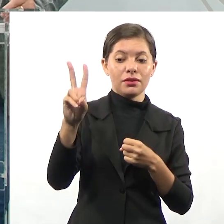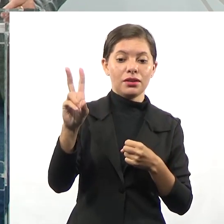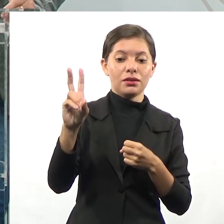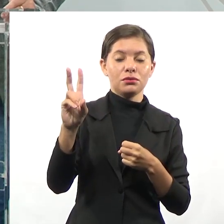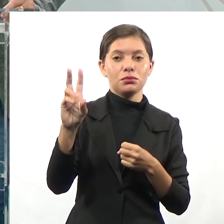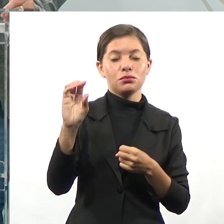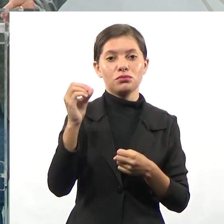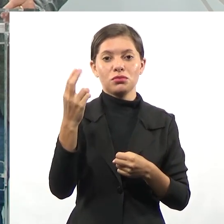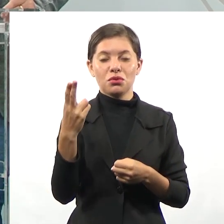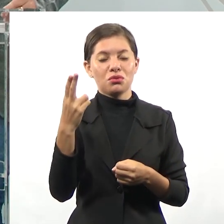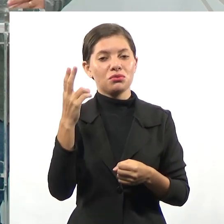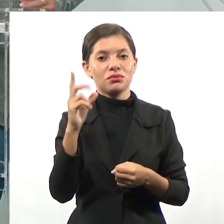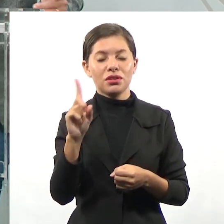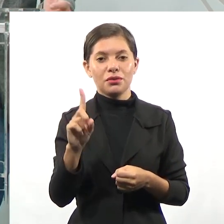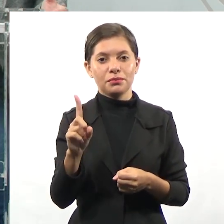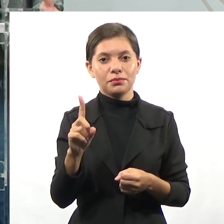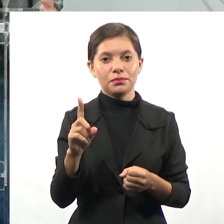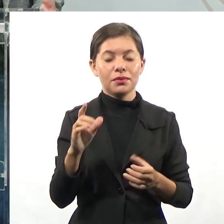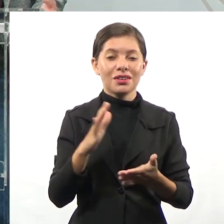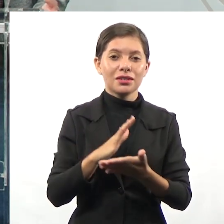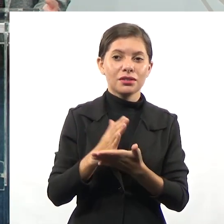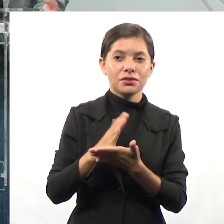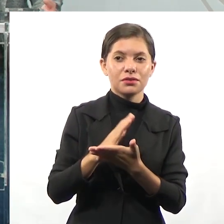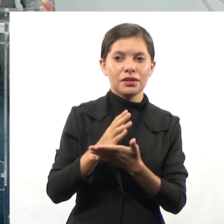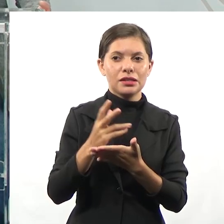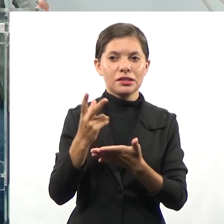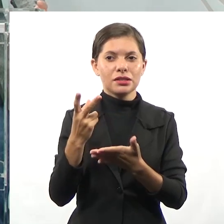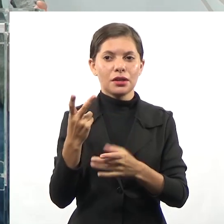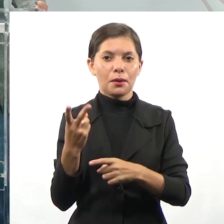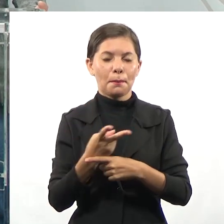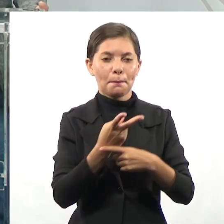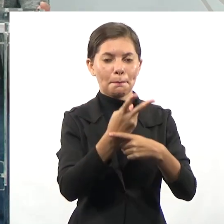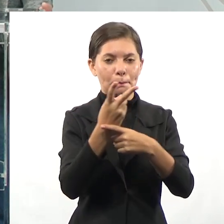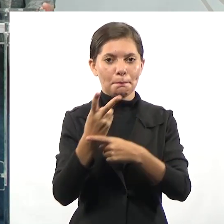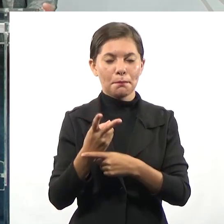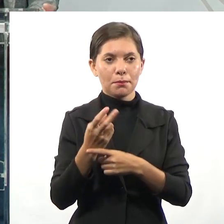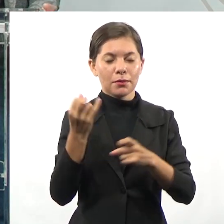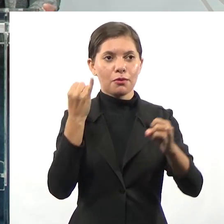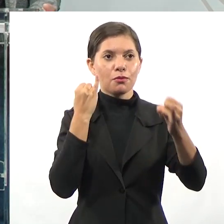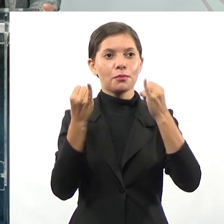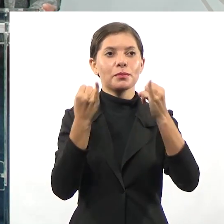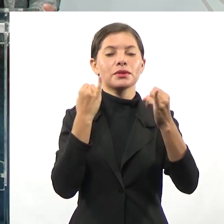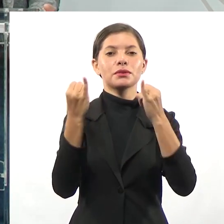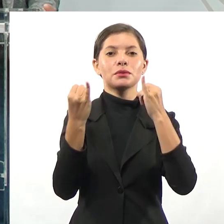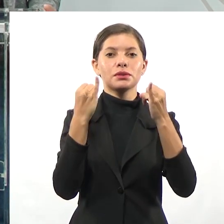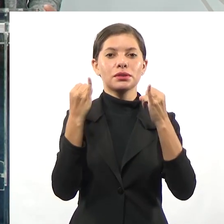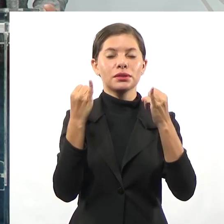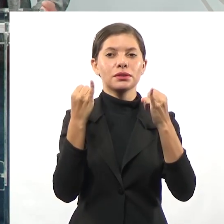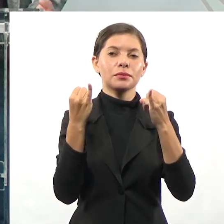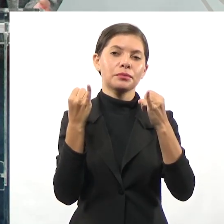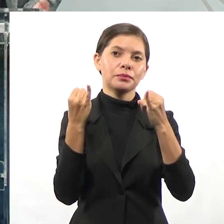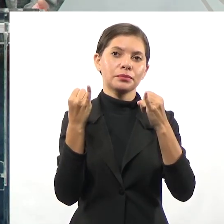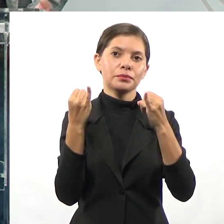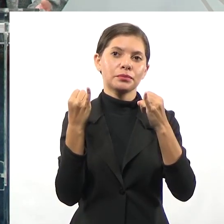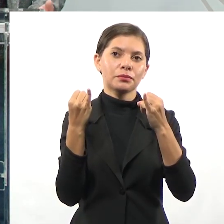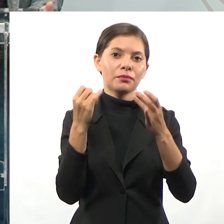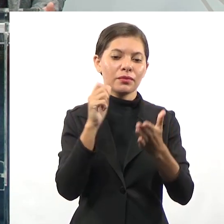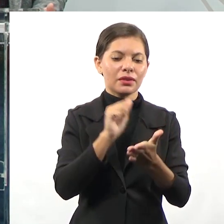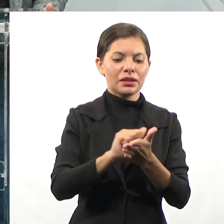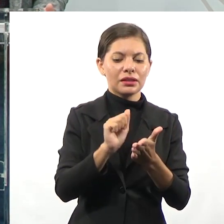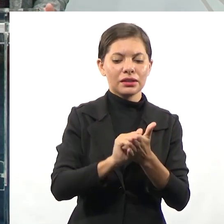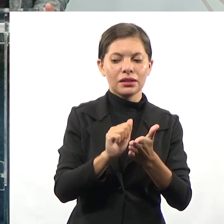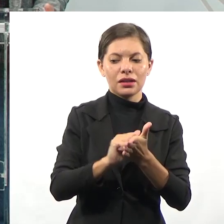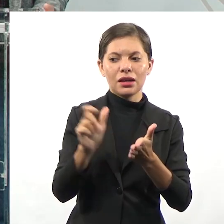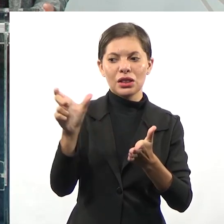válido ou não. Às vezes, você pode fazer uma busca e ele trazer informações erradas, atribuir texto a autores que não